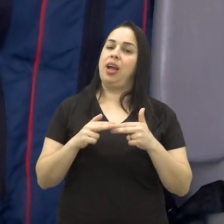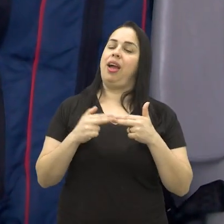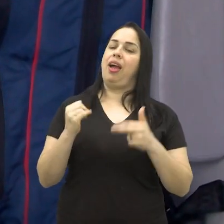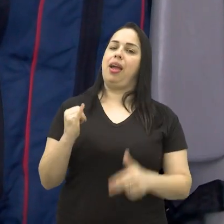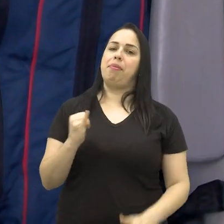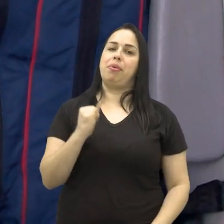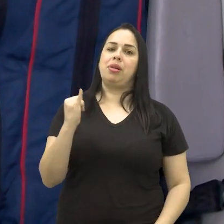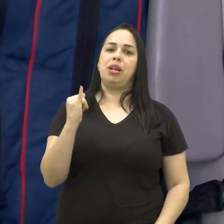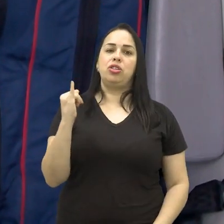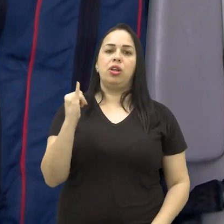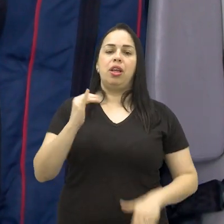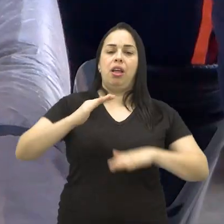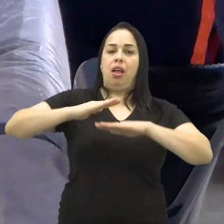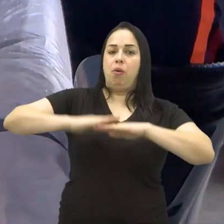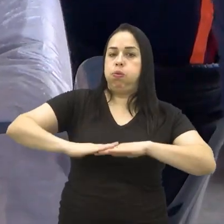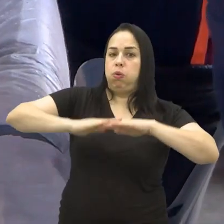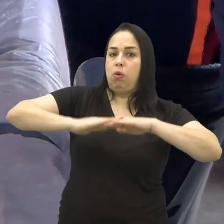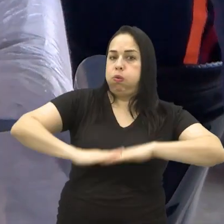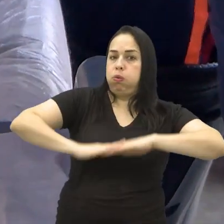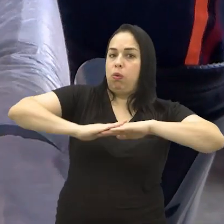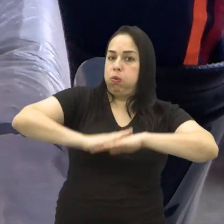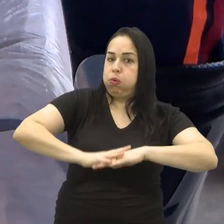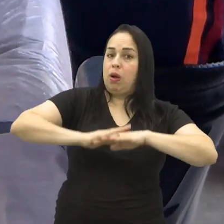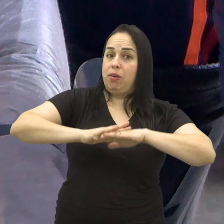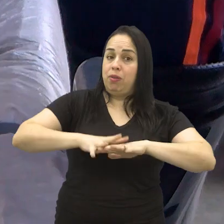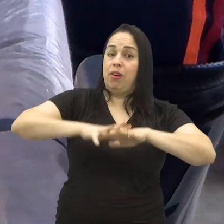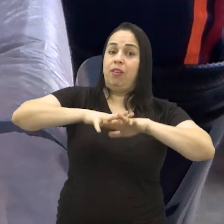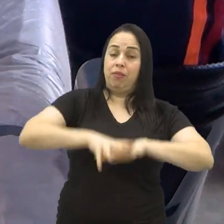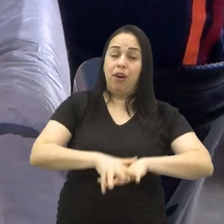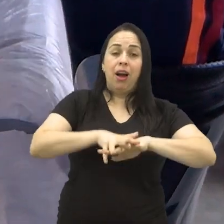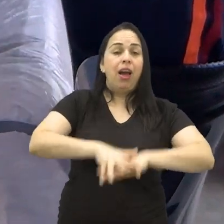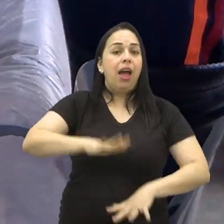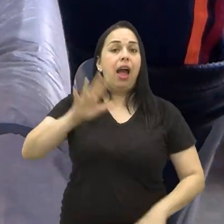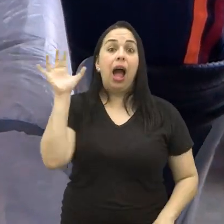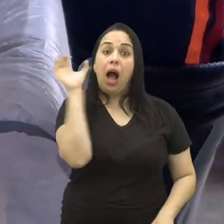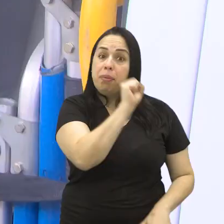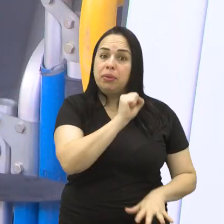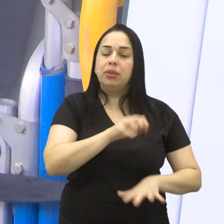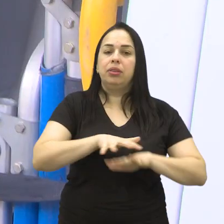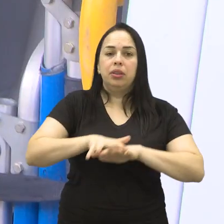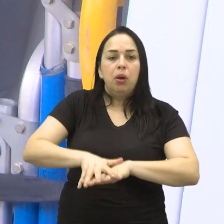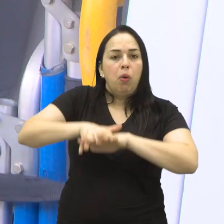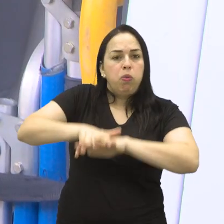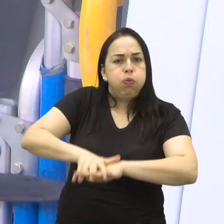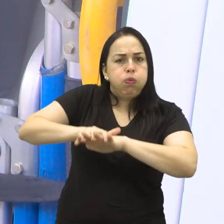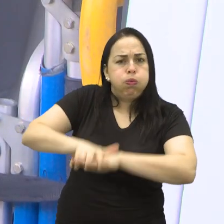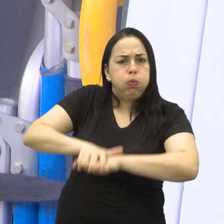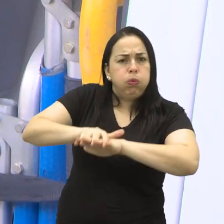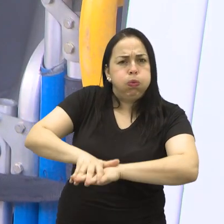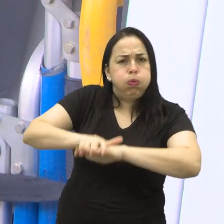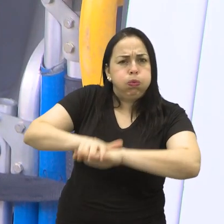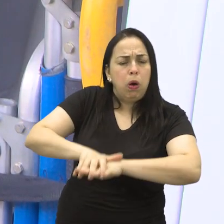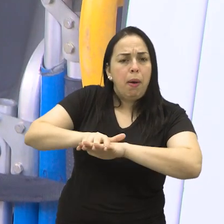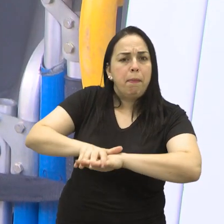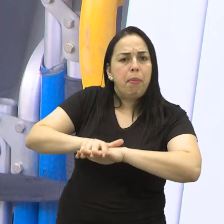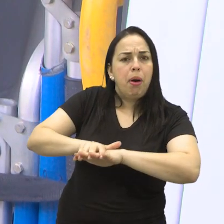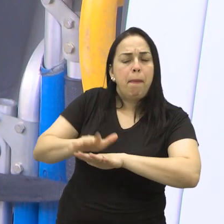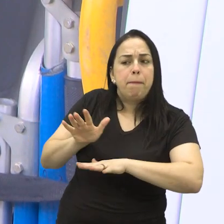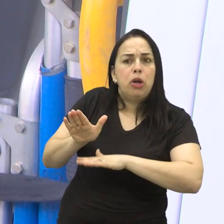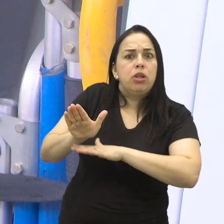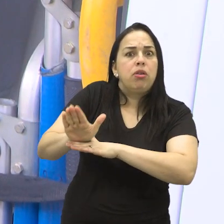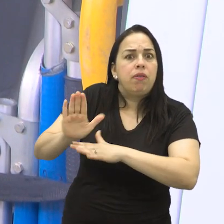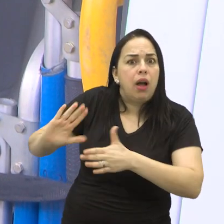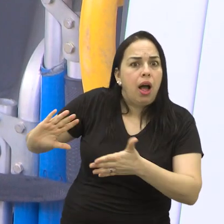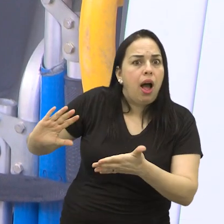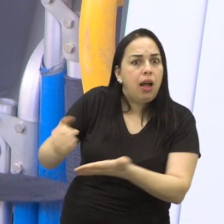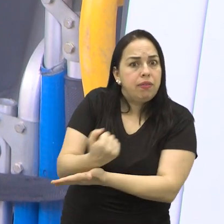é importante agir rápido. A manobra de reanimação cardíaca imediata pode dobrar e até triplicar